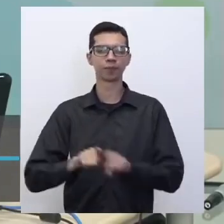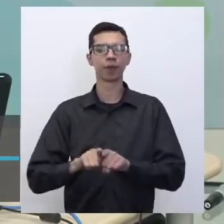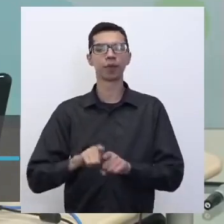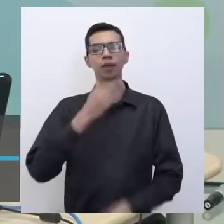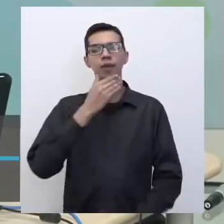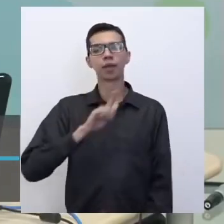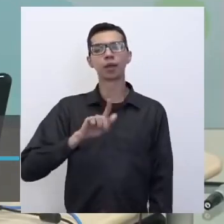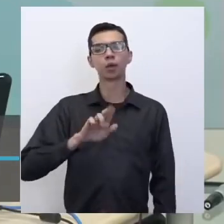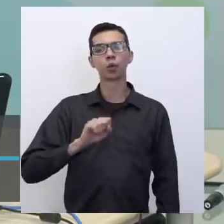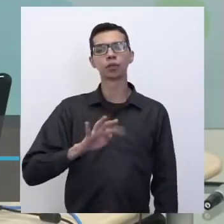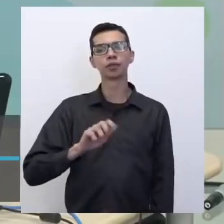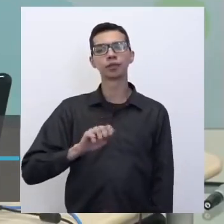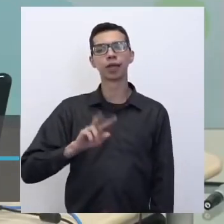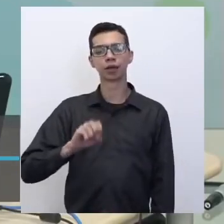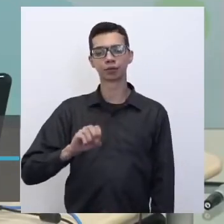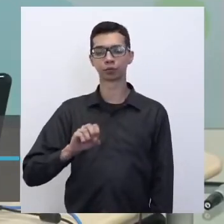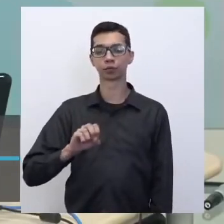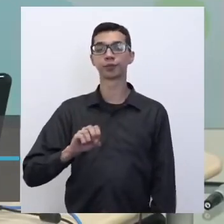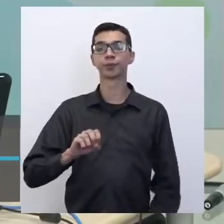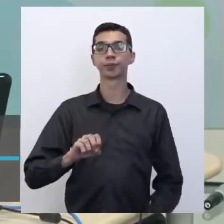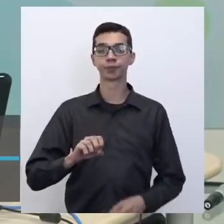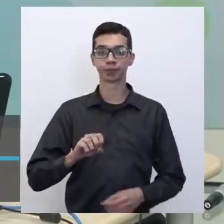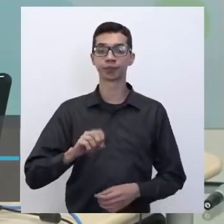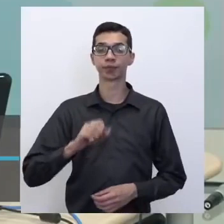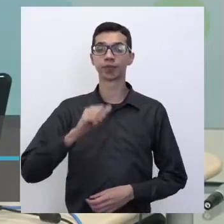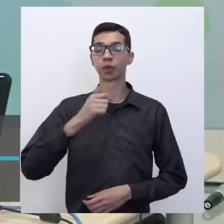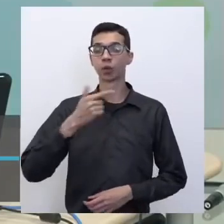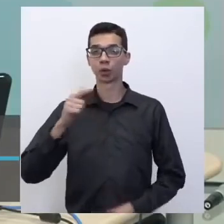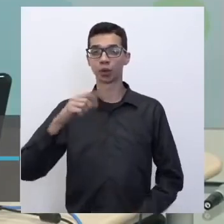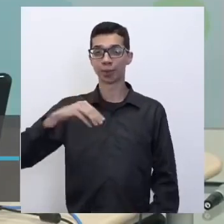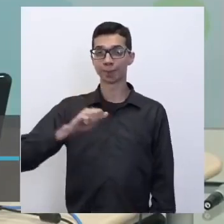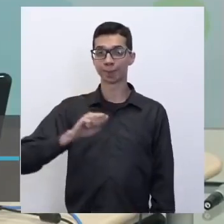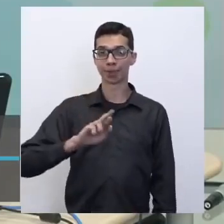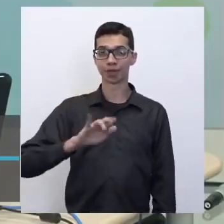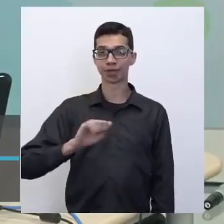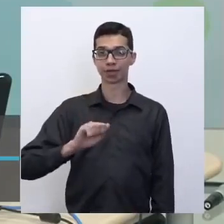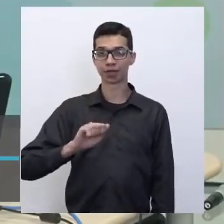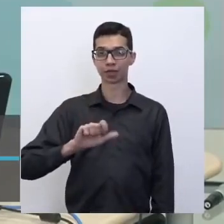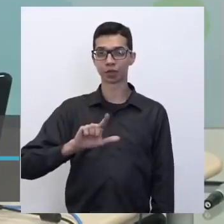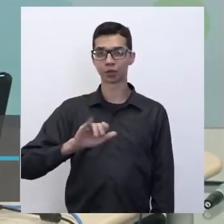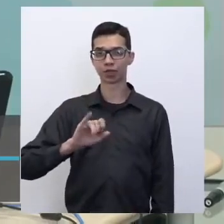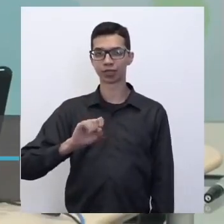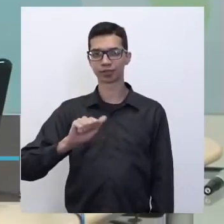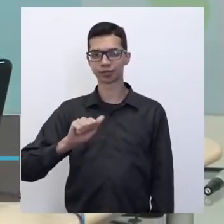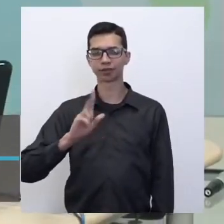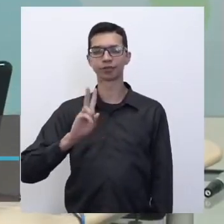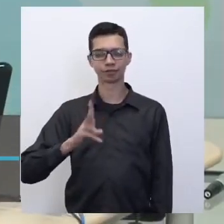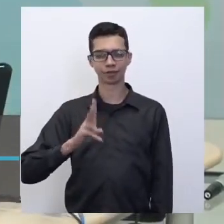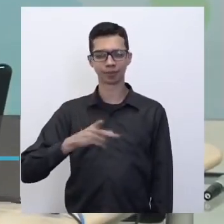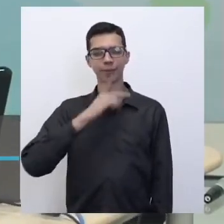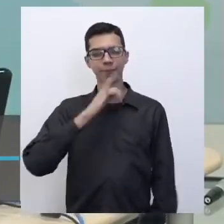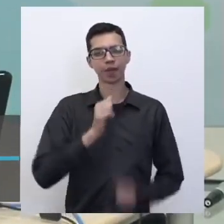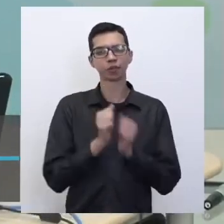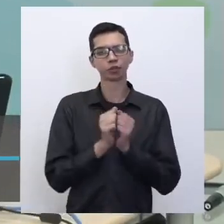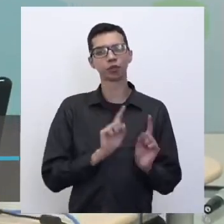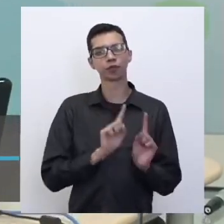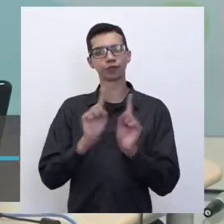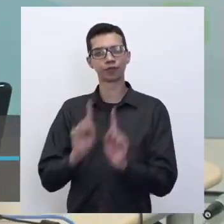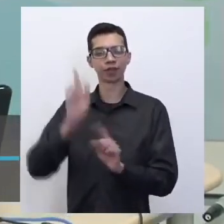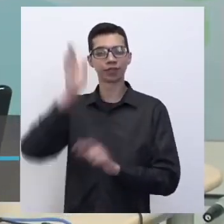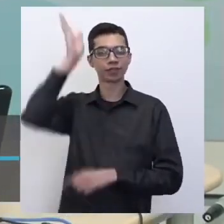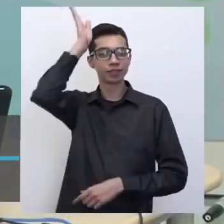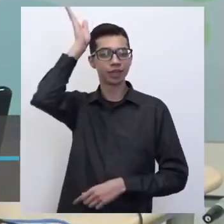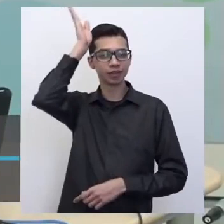Maria Luísa disse que sim, o pai dela sempre a leva para assistir no Teatro do Sesc. A Cauane já assistiu algumas